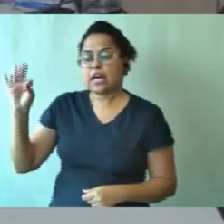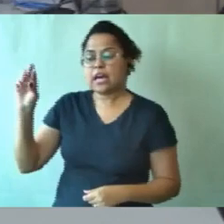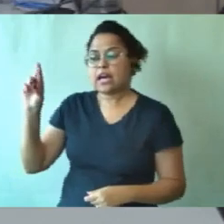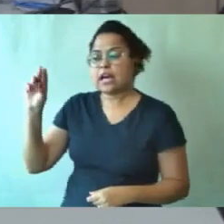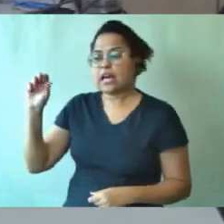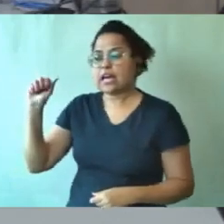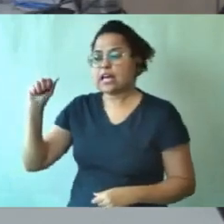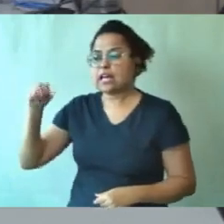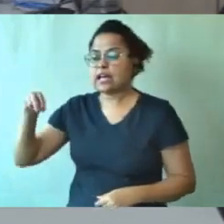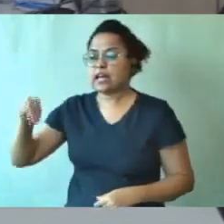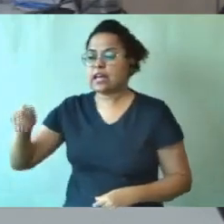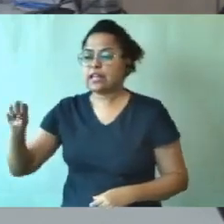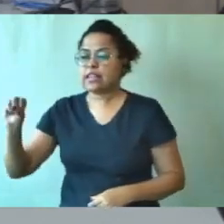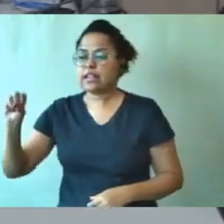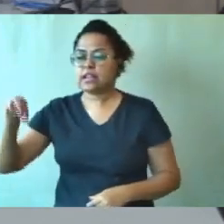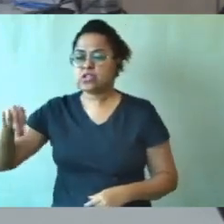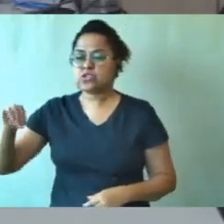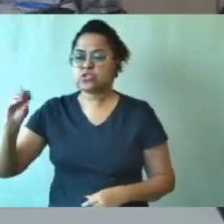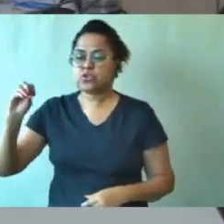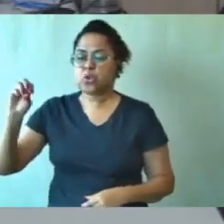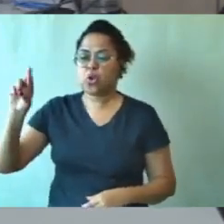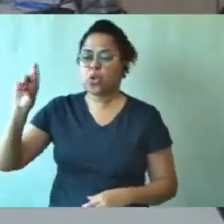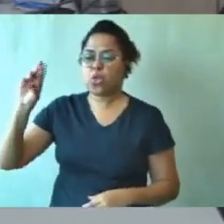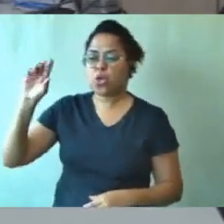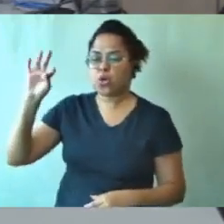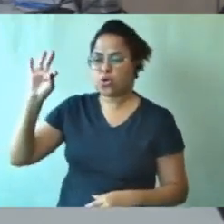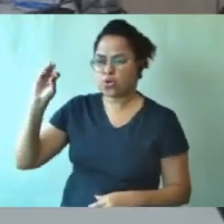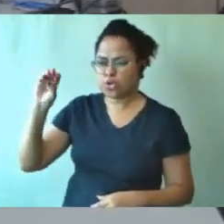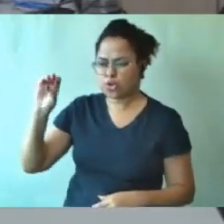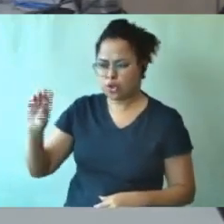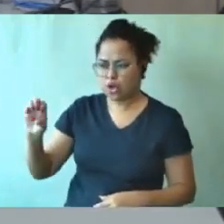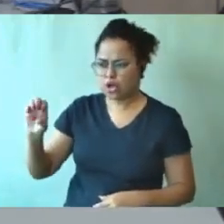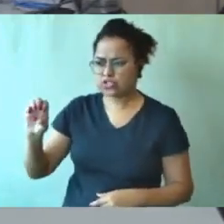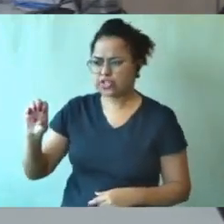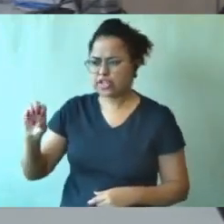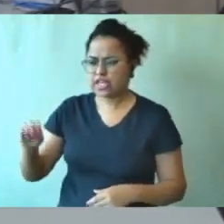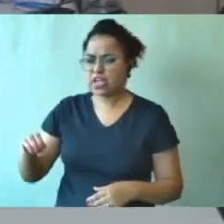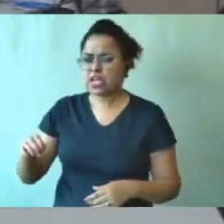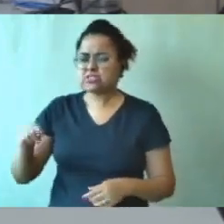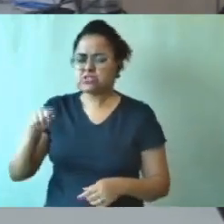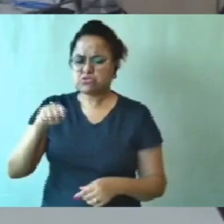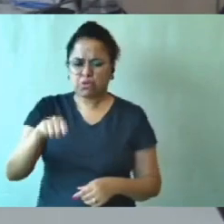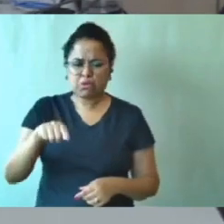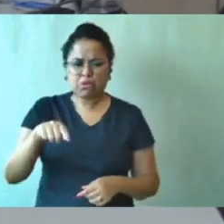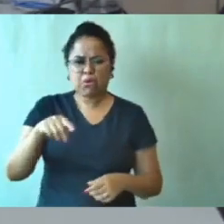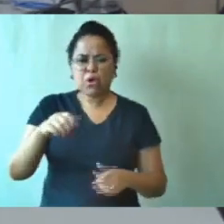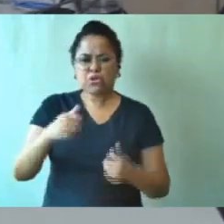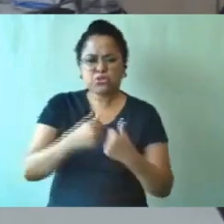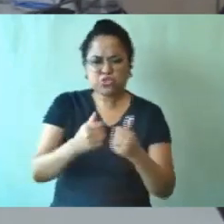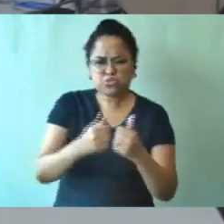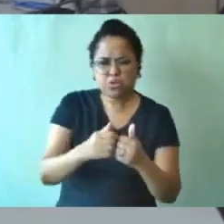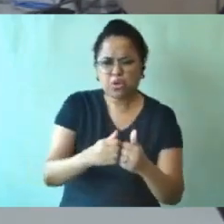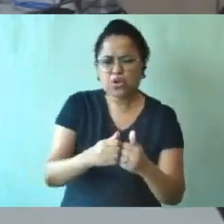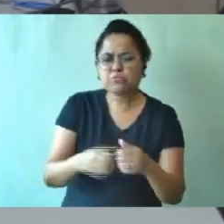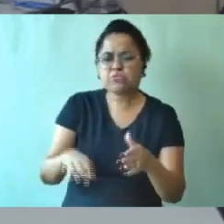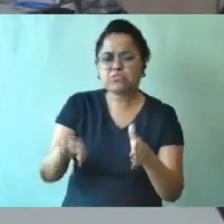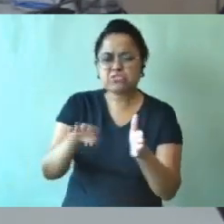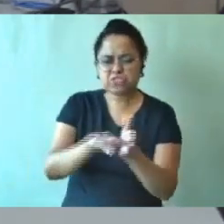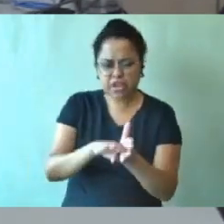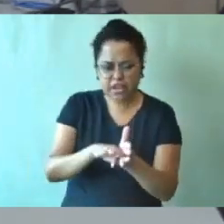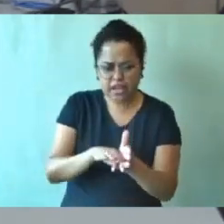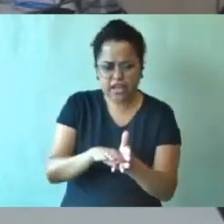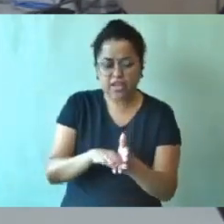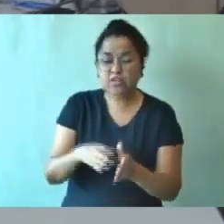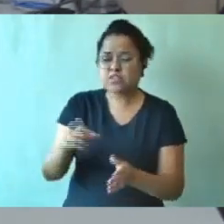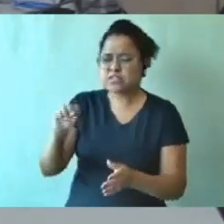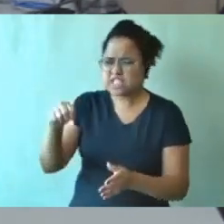citou, que estão lá, novos, que chegaram mesmo. Mas eles não estão rodando. Não estão rodando, estão parados. Então, devido a